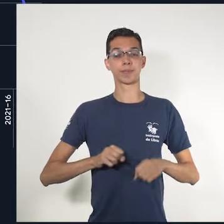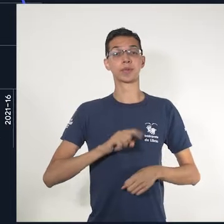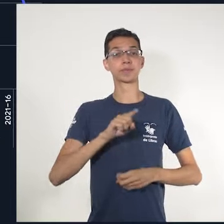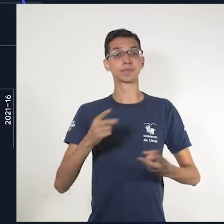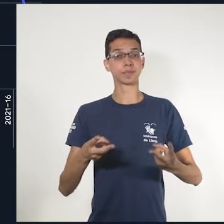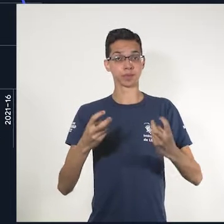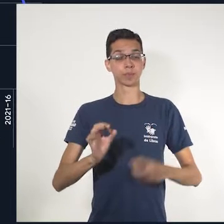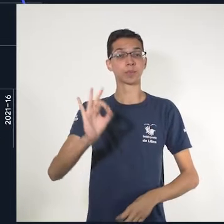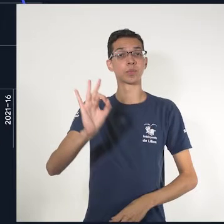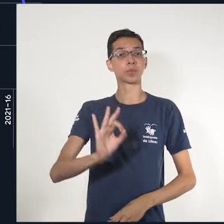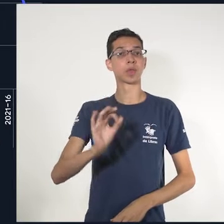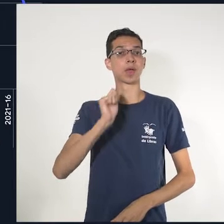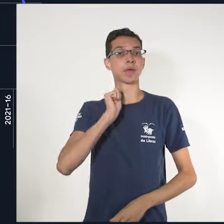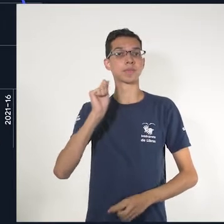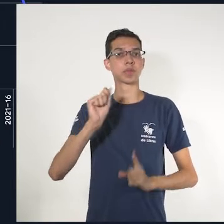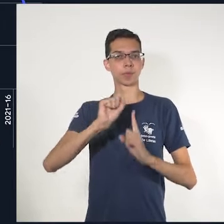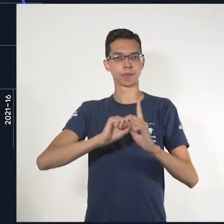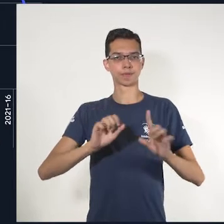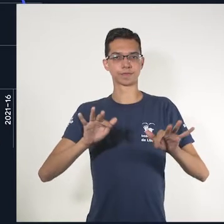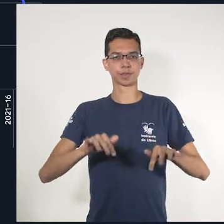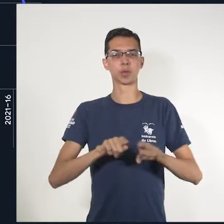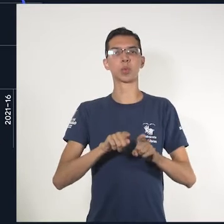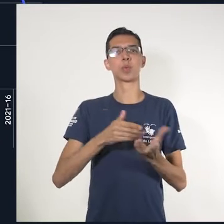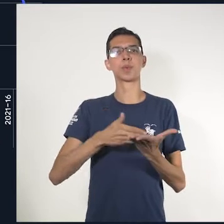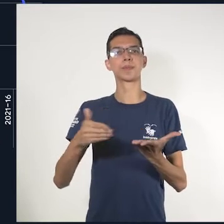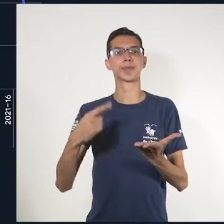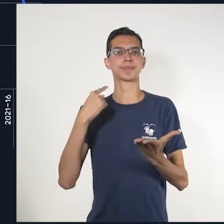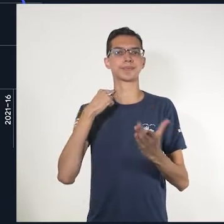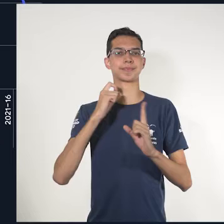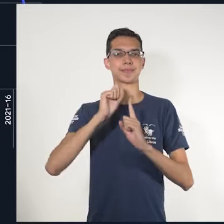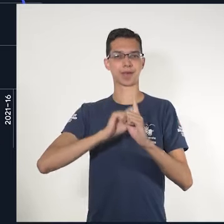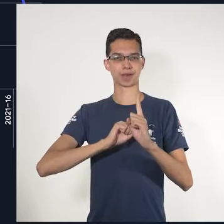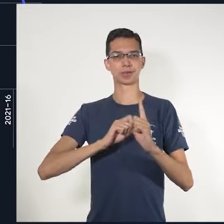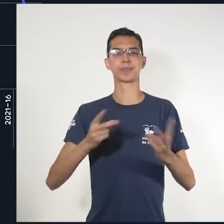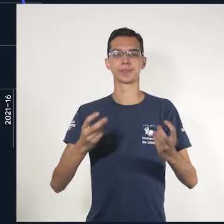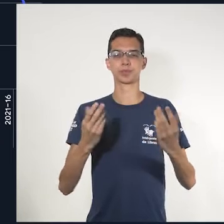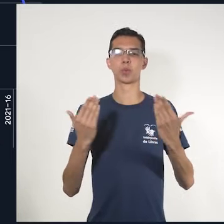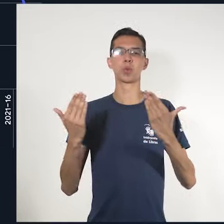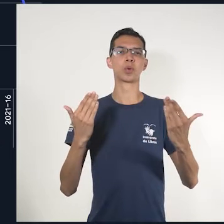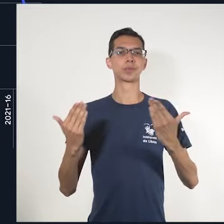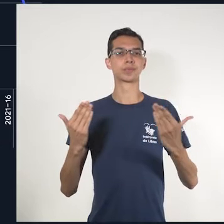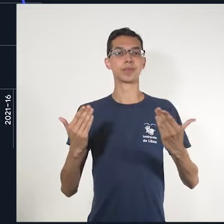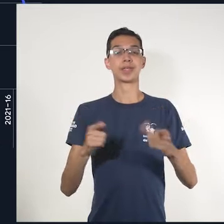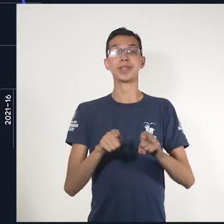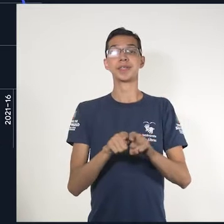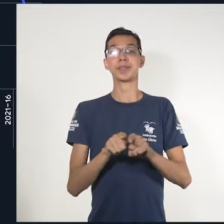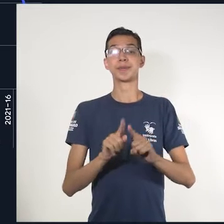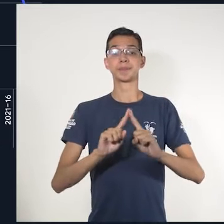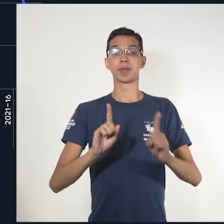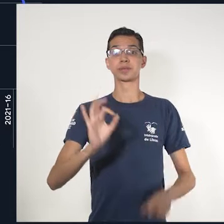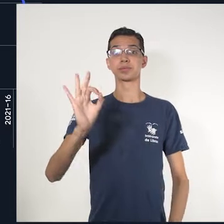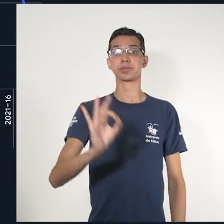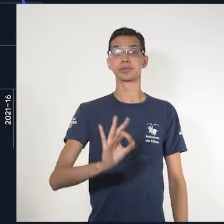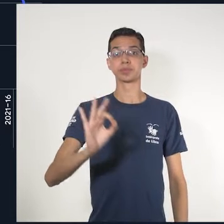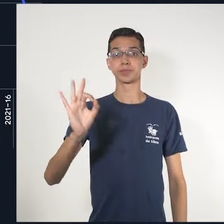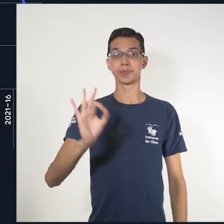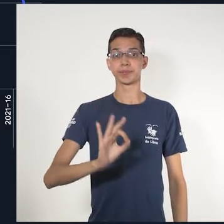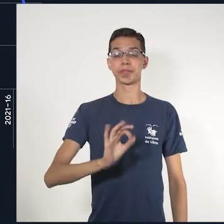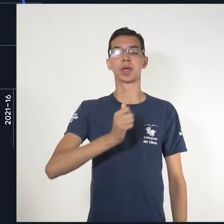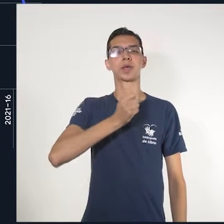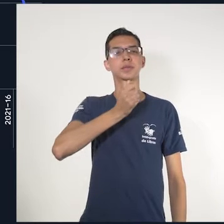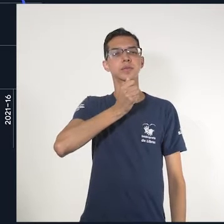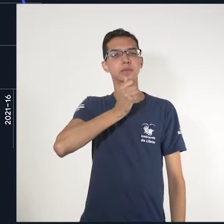de incidência em abril, final de abril, início de maio. Entretanto, esse coeficiente de incidência ainda é mais